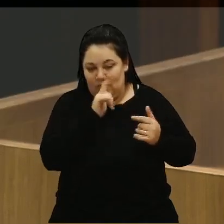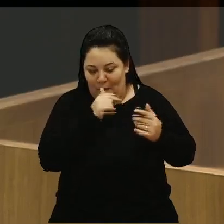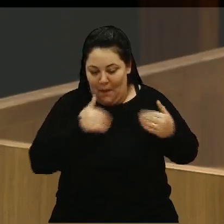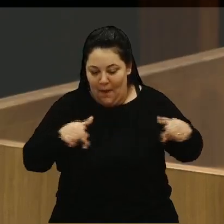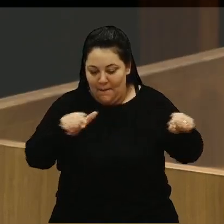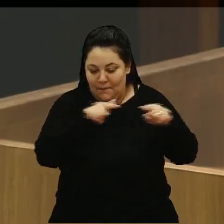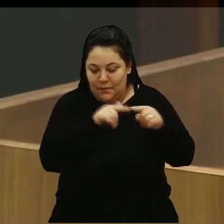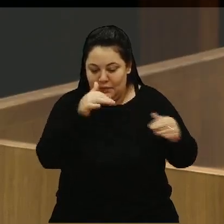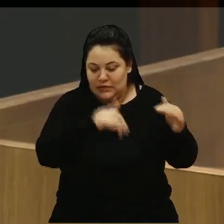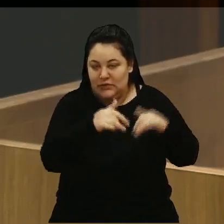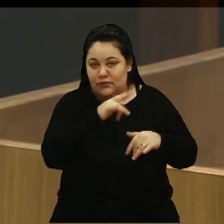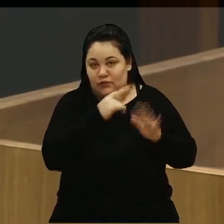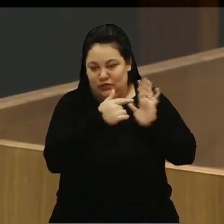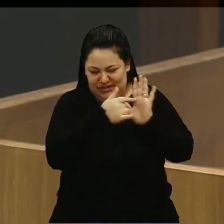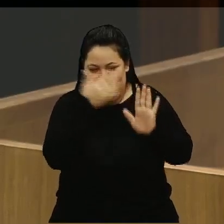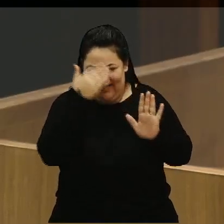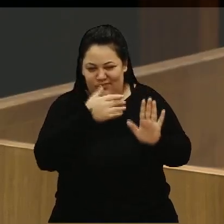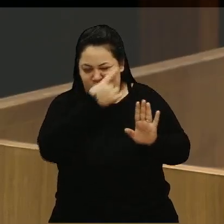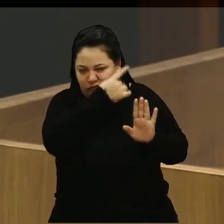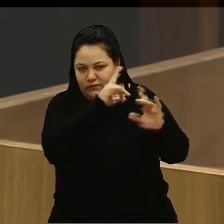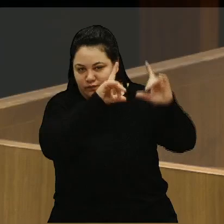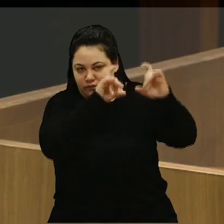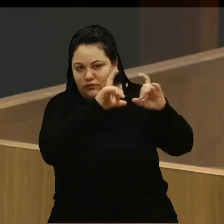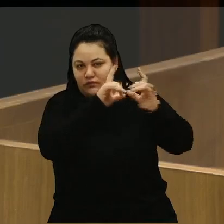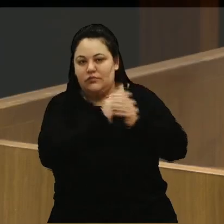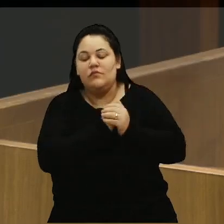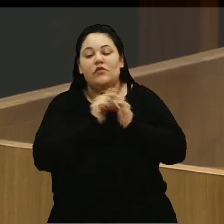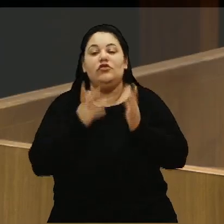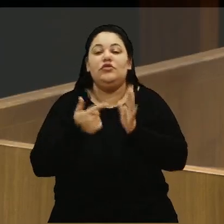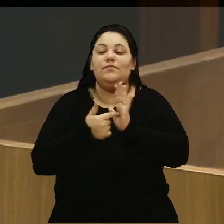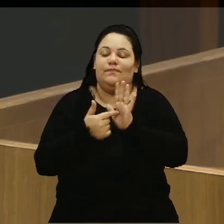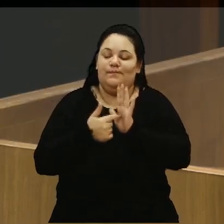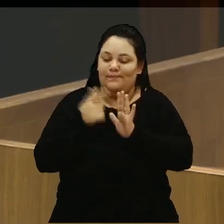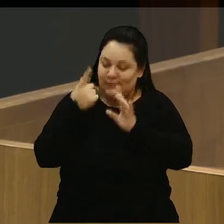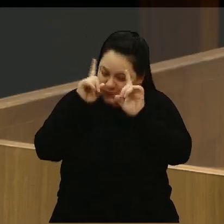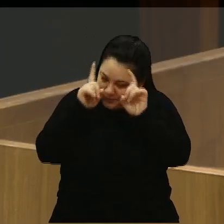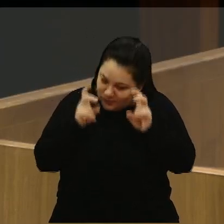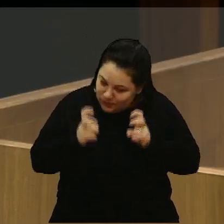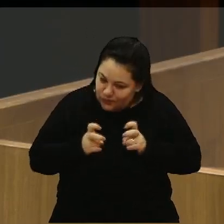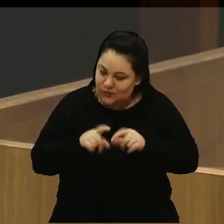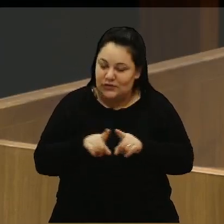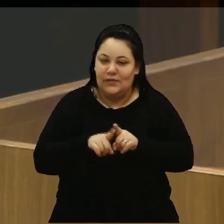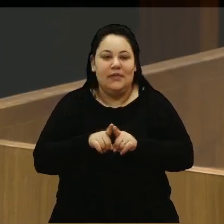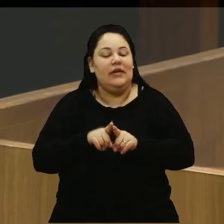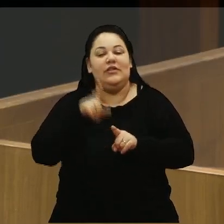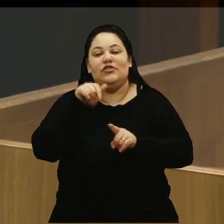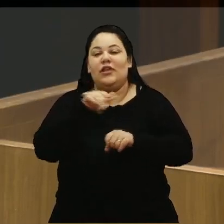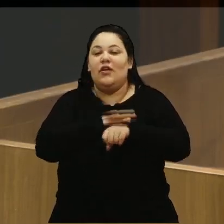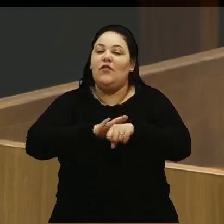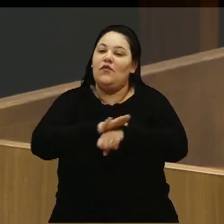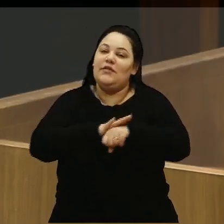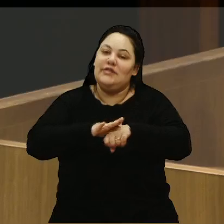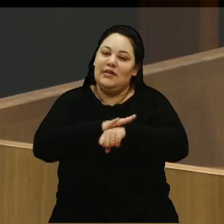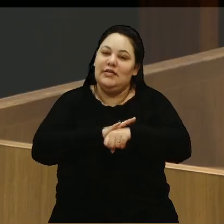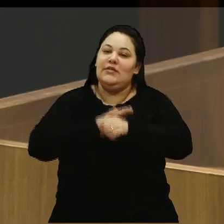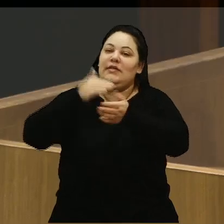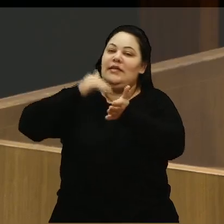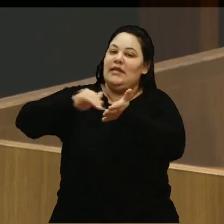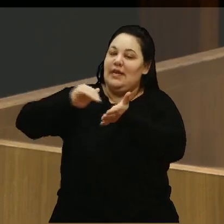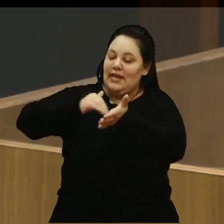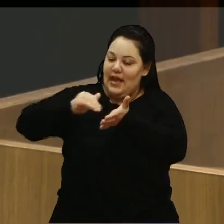as fotos, eu já trouxe esse assunto. Tínhamos conversado com o secretário de